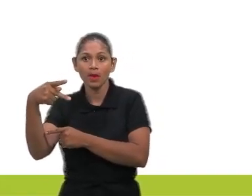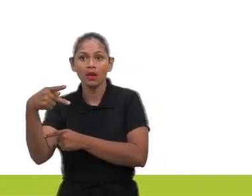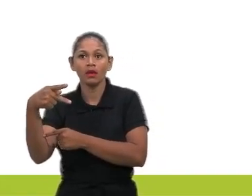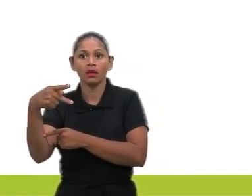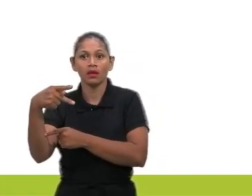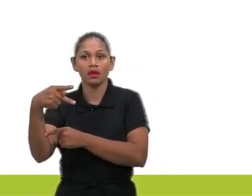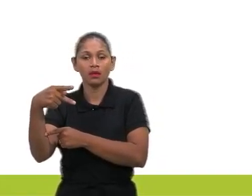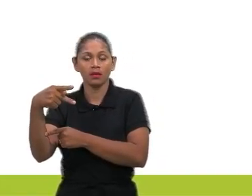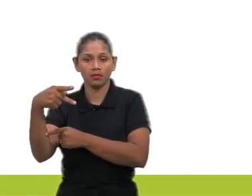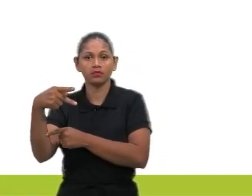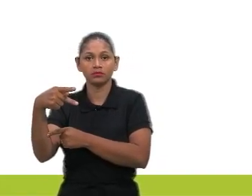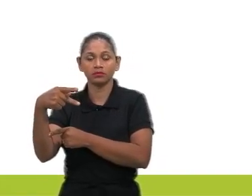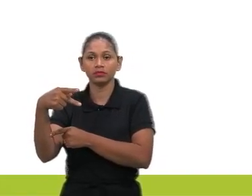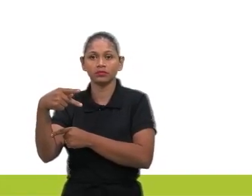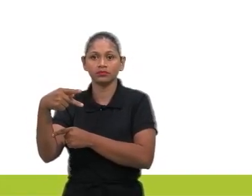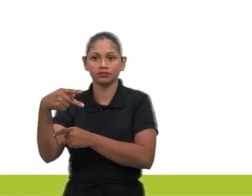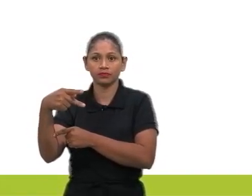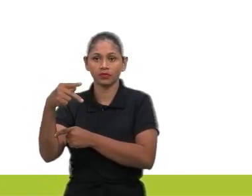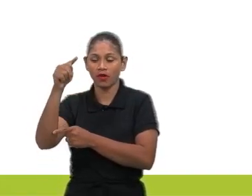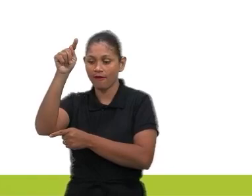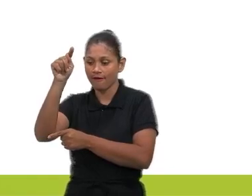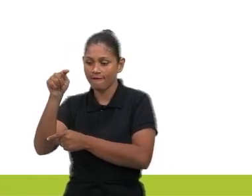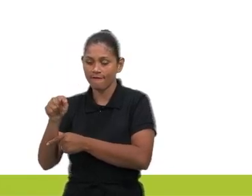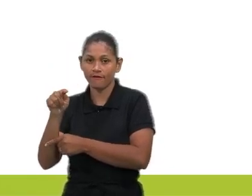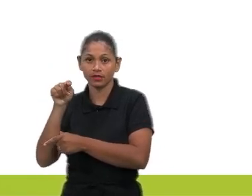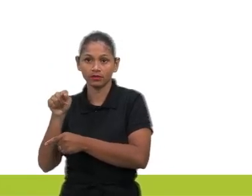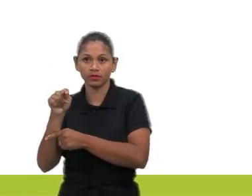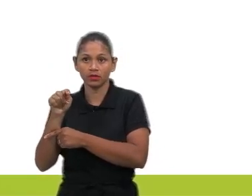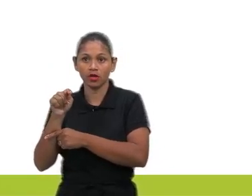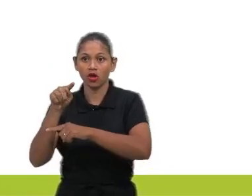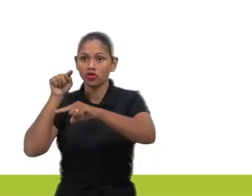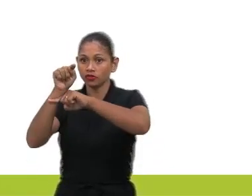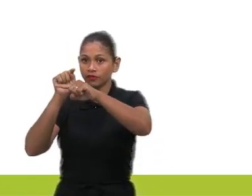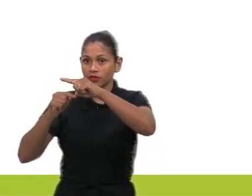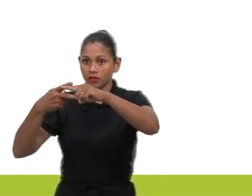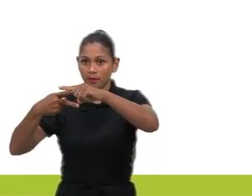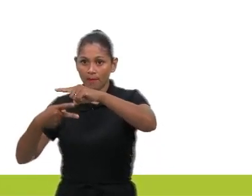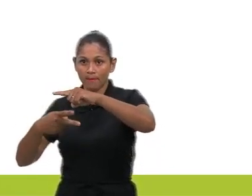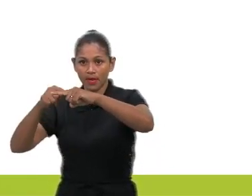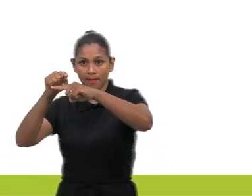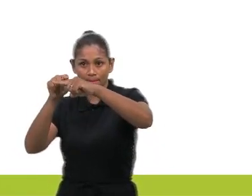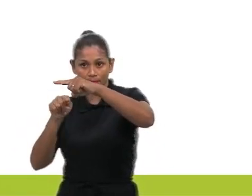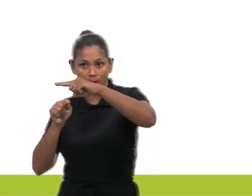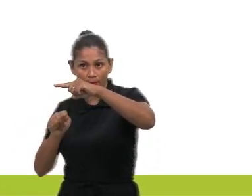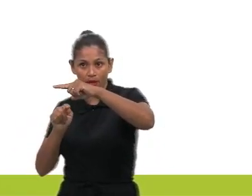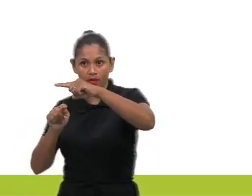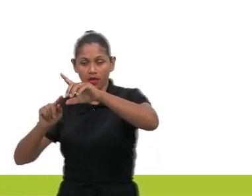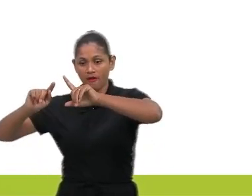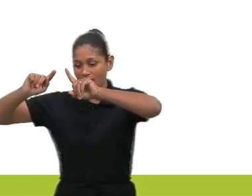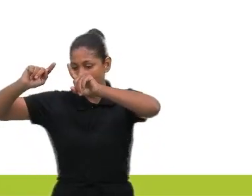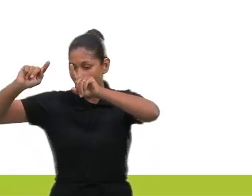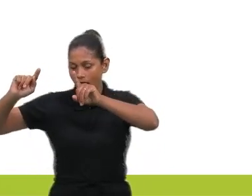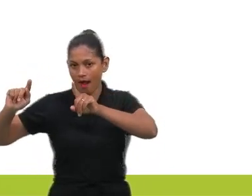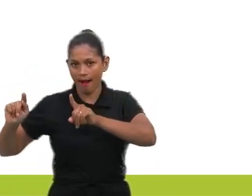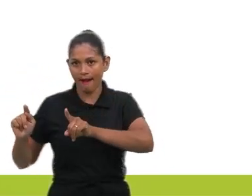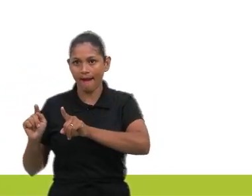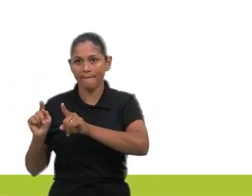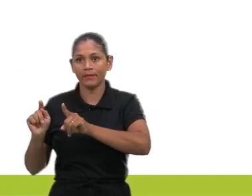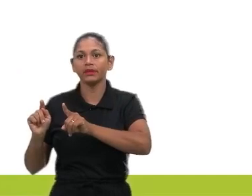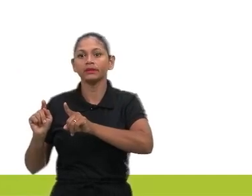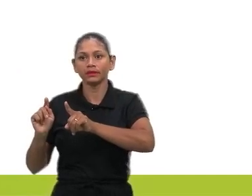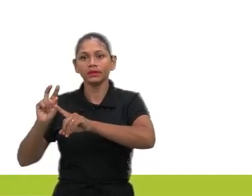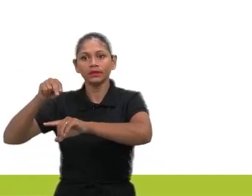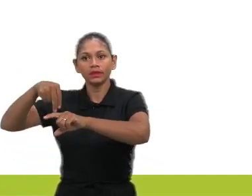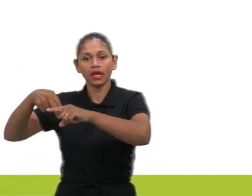ficar o quê? N fatorial dividido para P fatorial vezes N menos P fatorial. Professor, quem que é N e quem que é P?